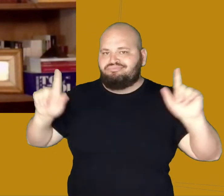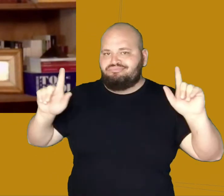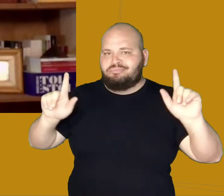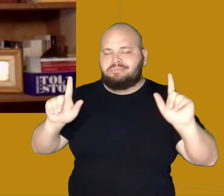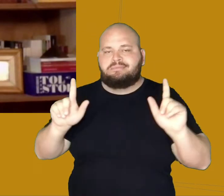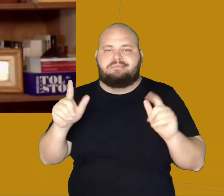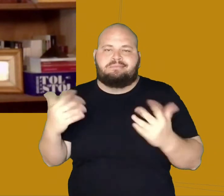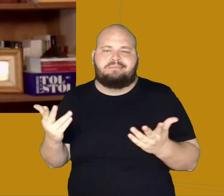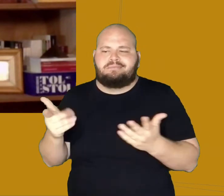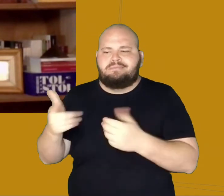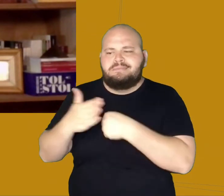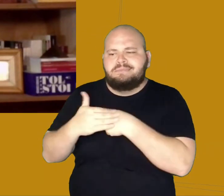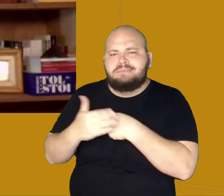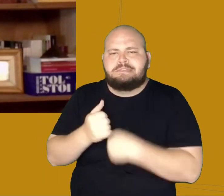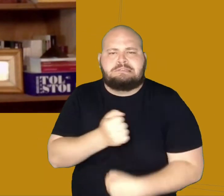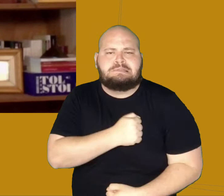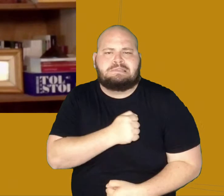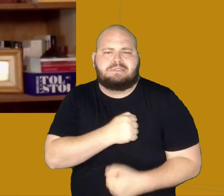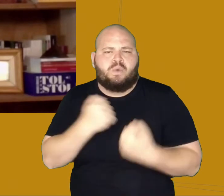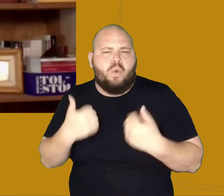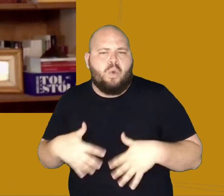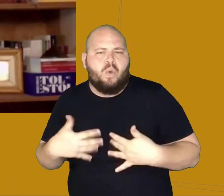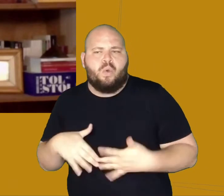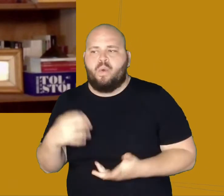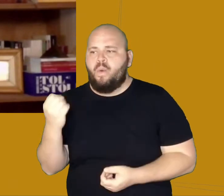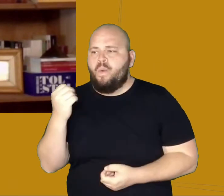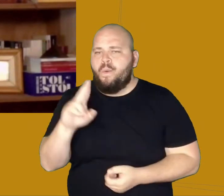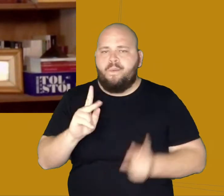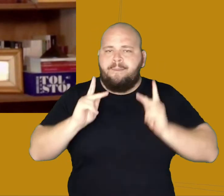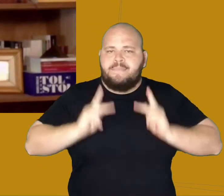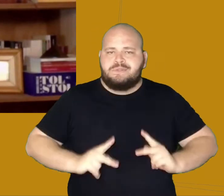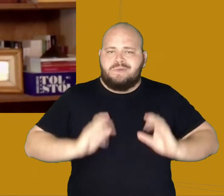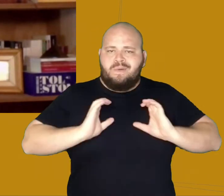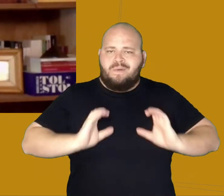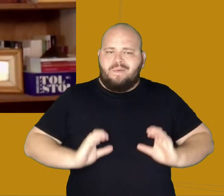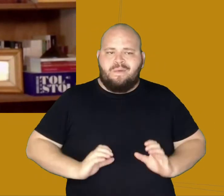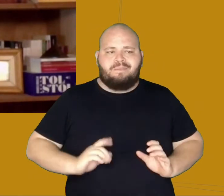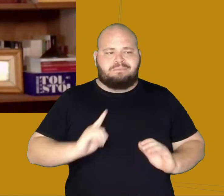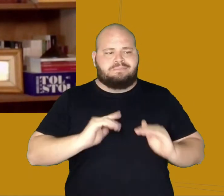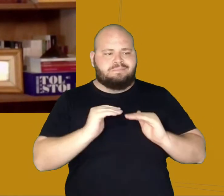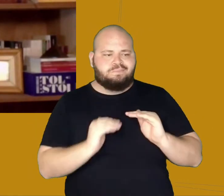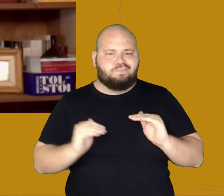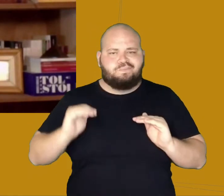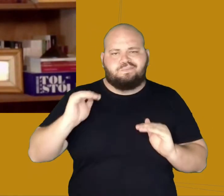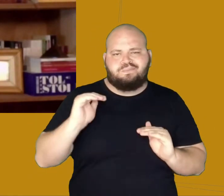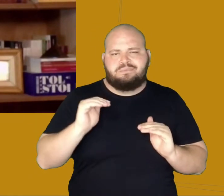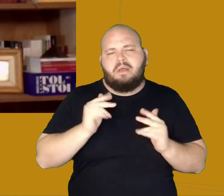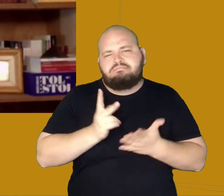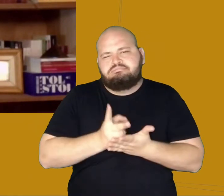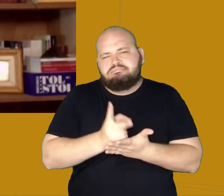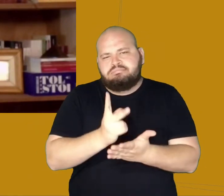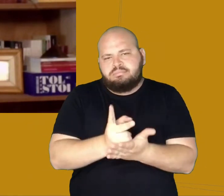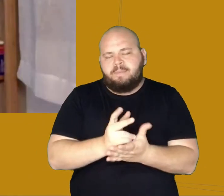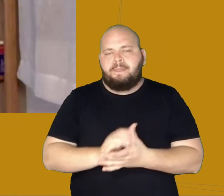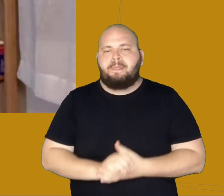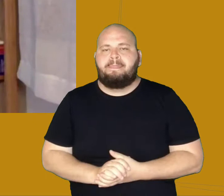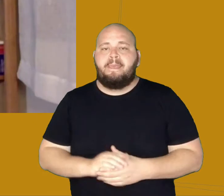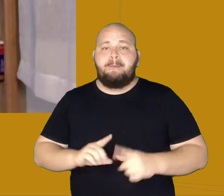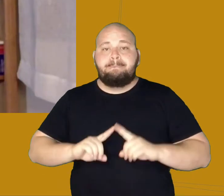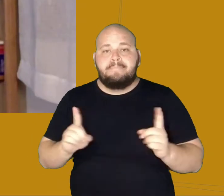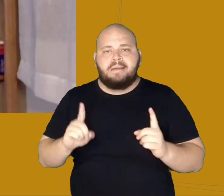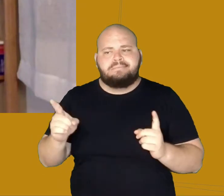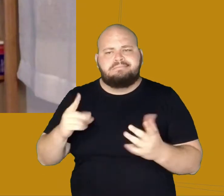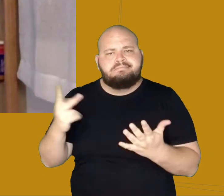padrão. Um por ser generoso demais, outro por comportar-se em desacordo com sua classe social de origem, e assim vai. O